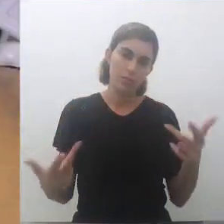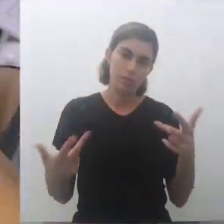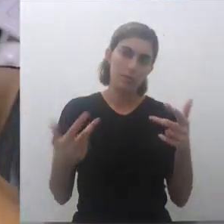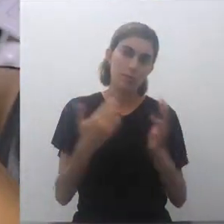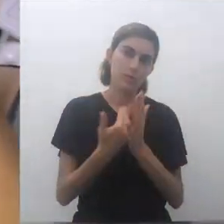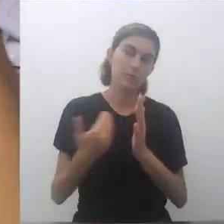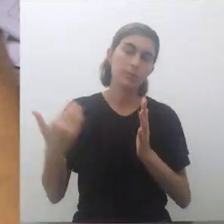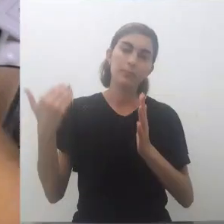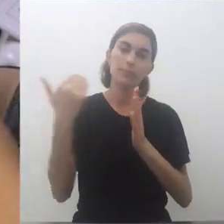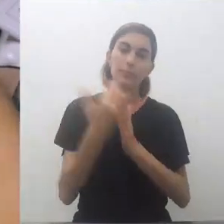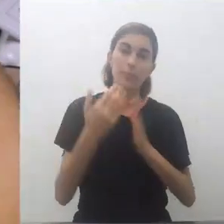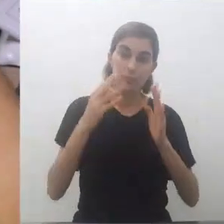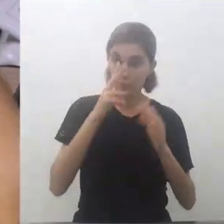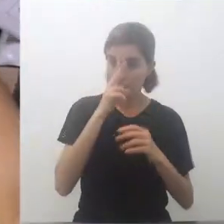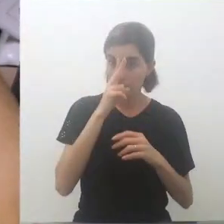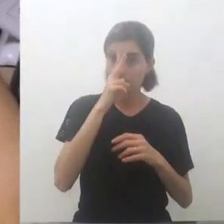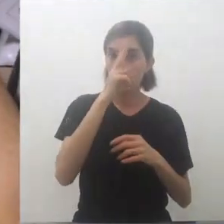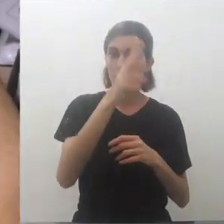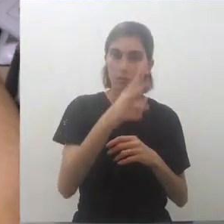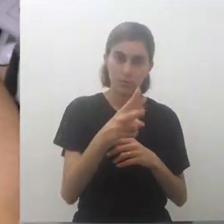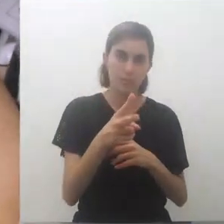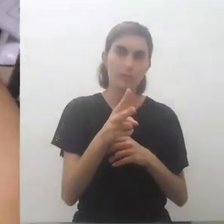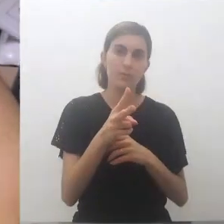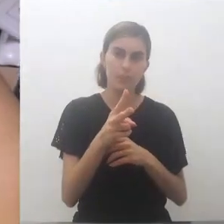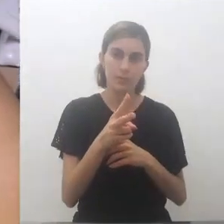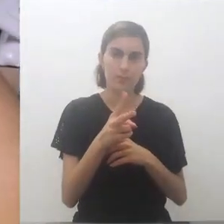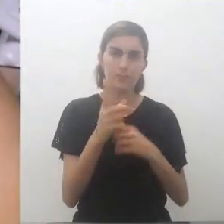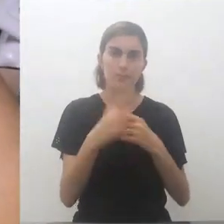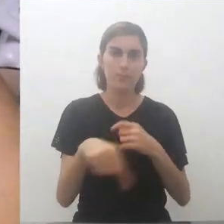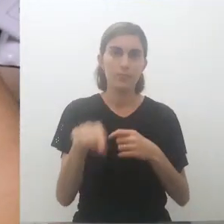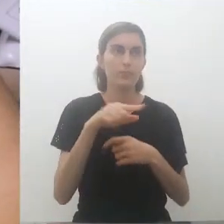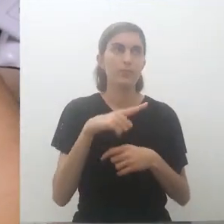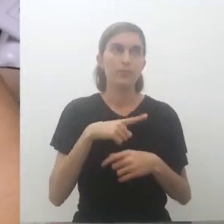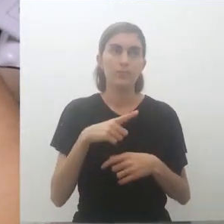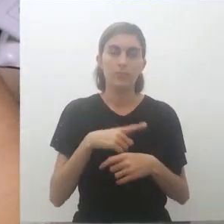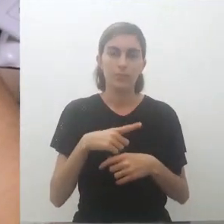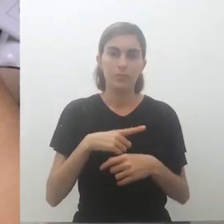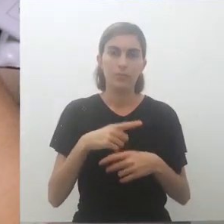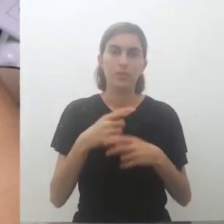mais forte. Nós